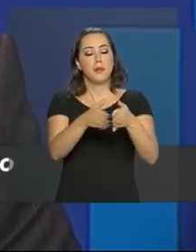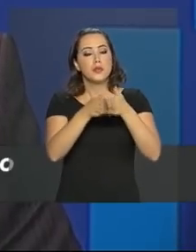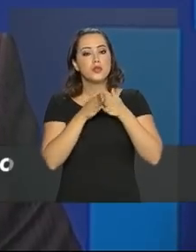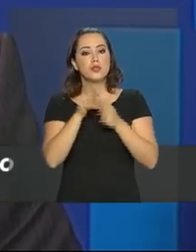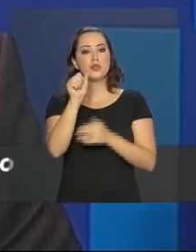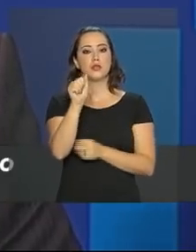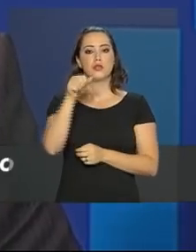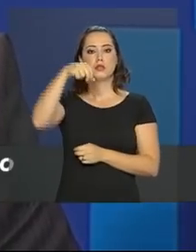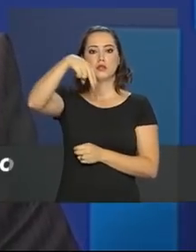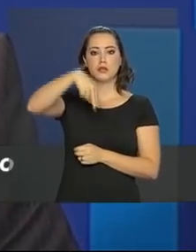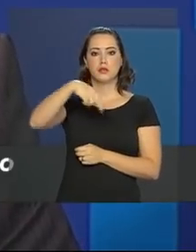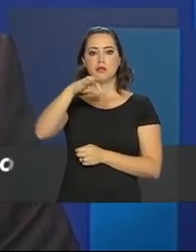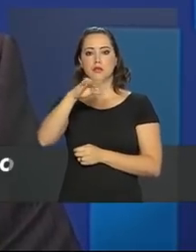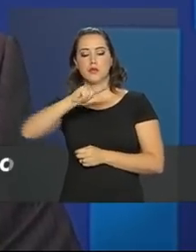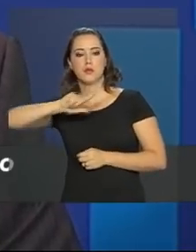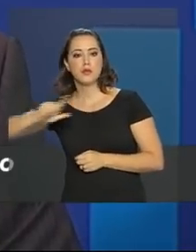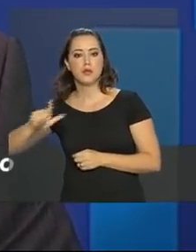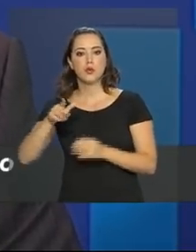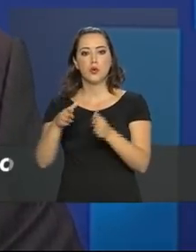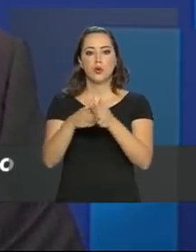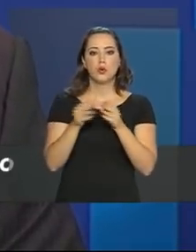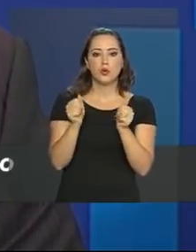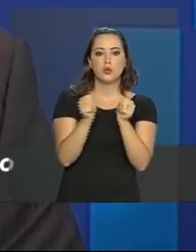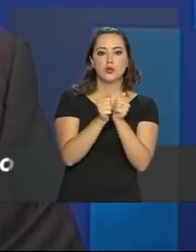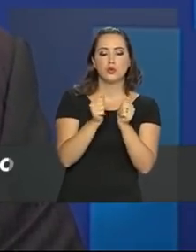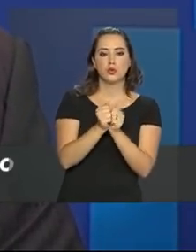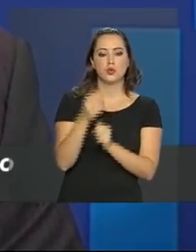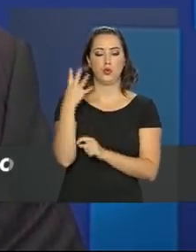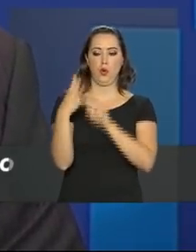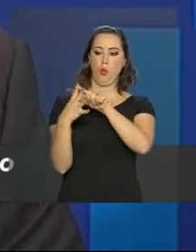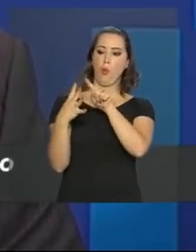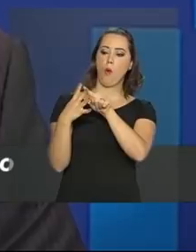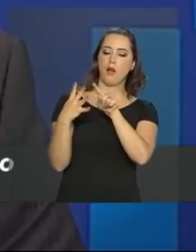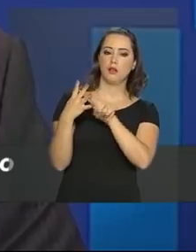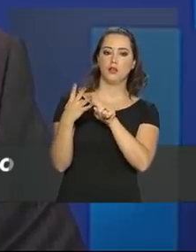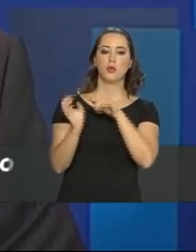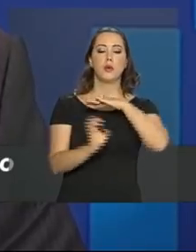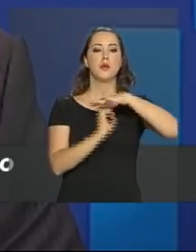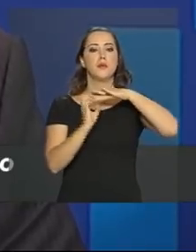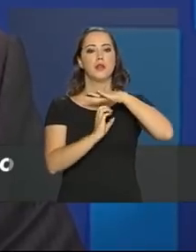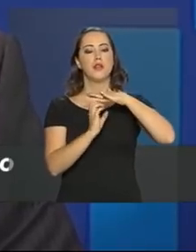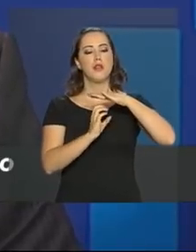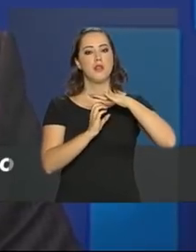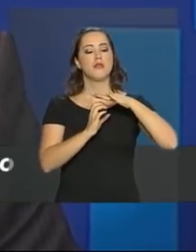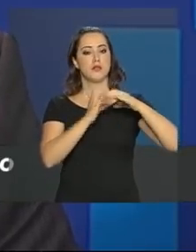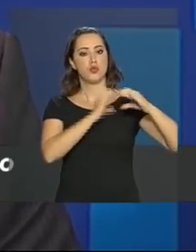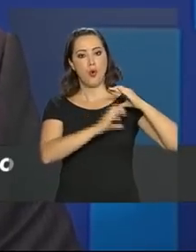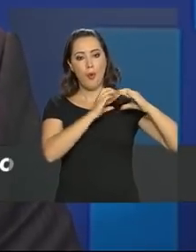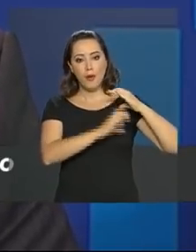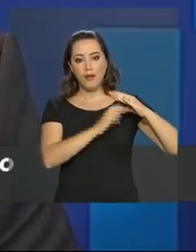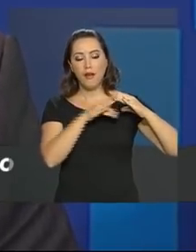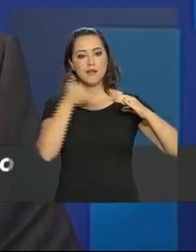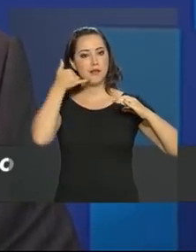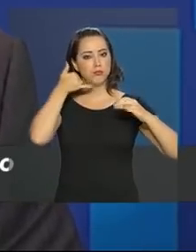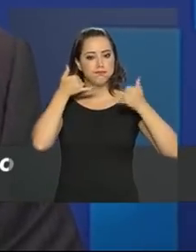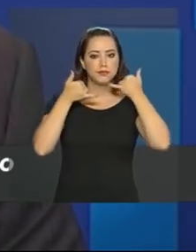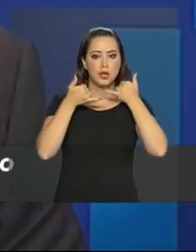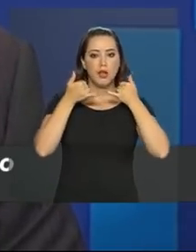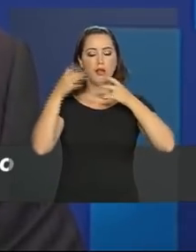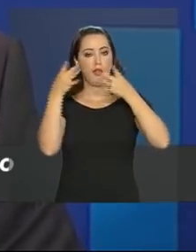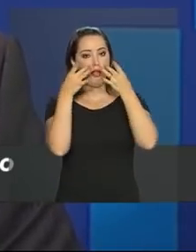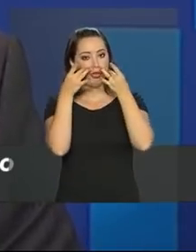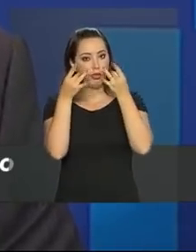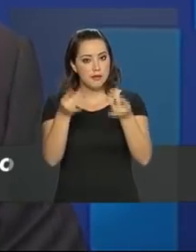ajude é que junto às operadoras pedimos as quatro grandes operadoras é que também tem uma atenção especial para